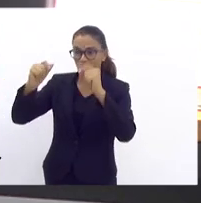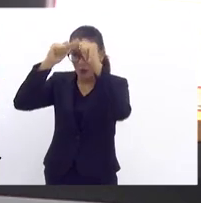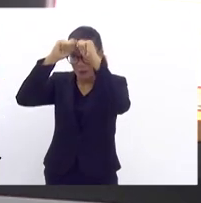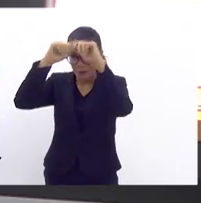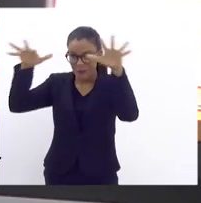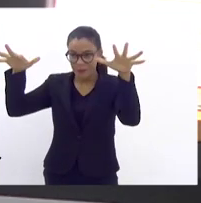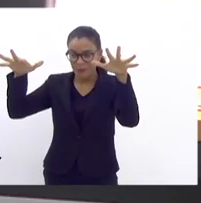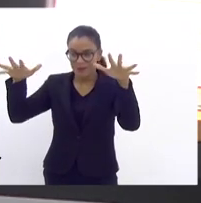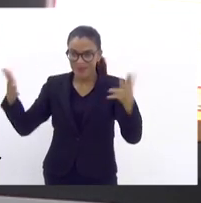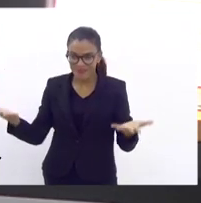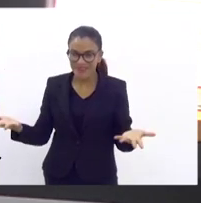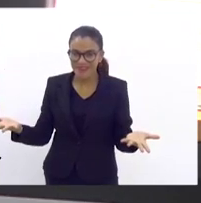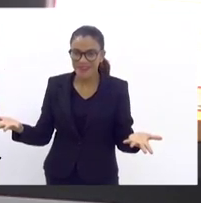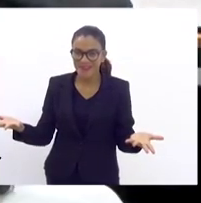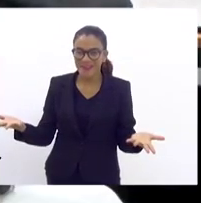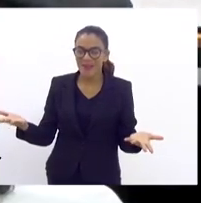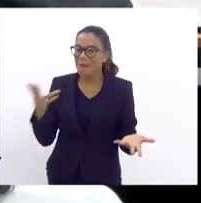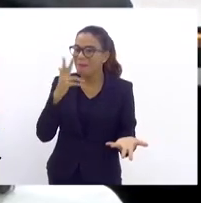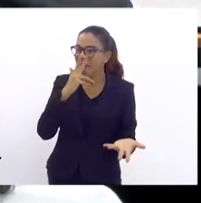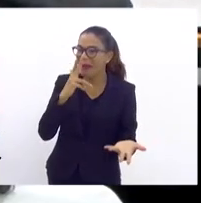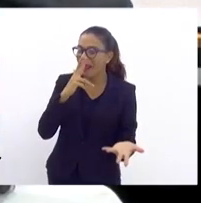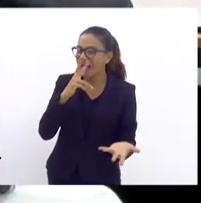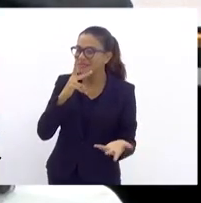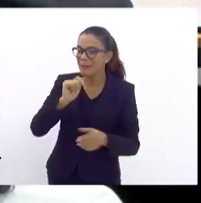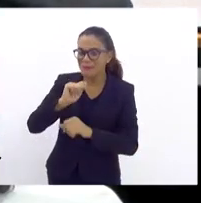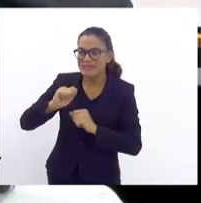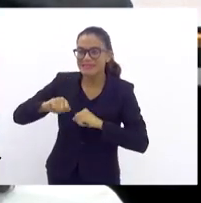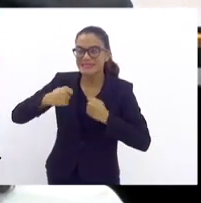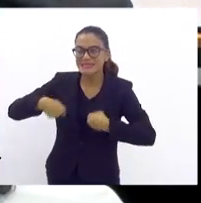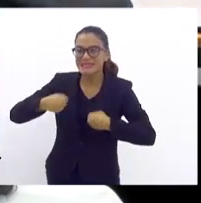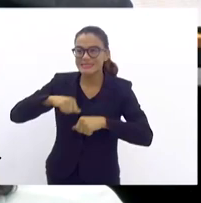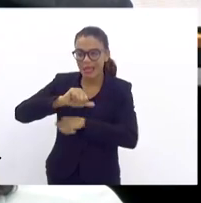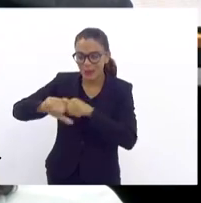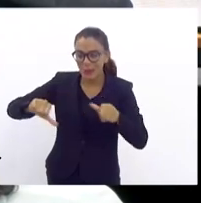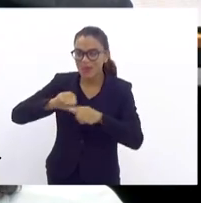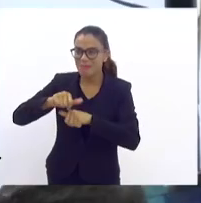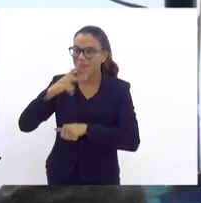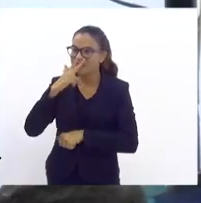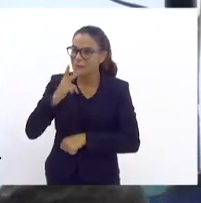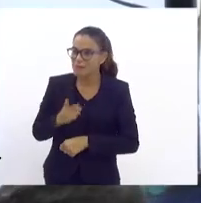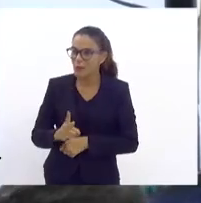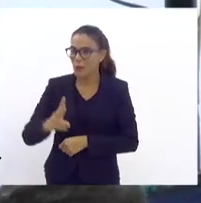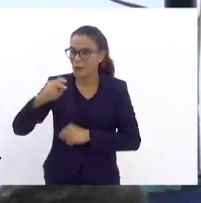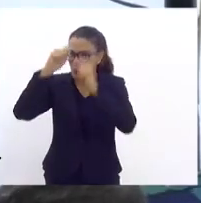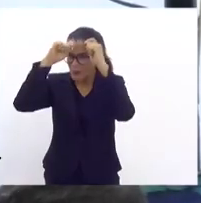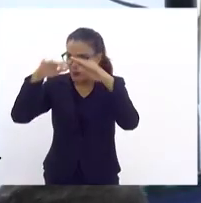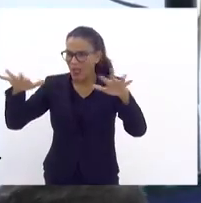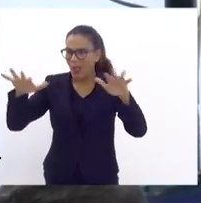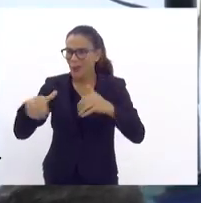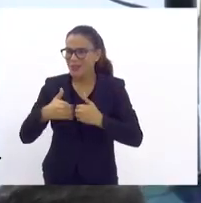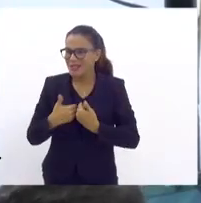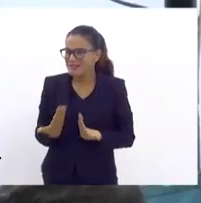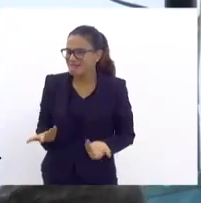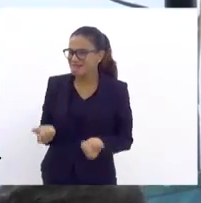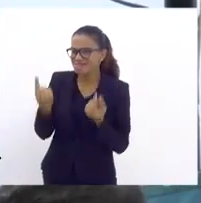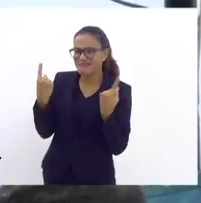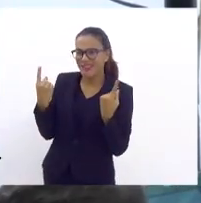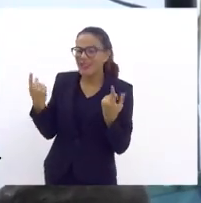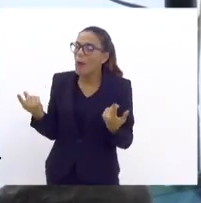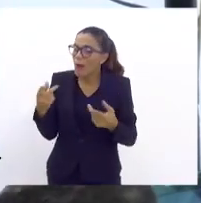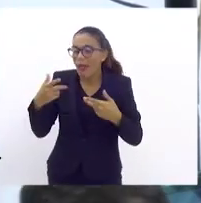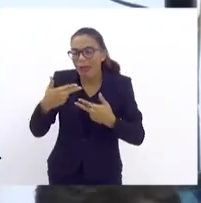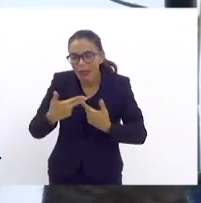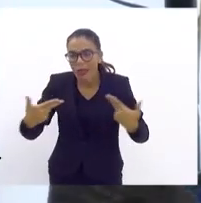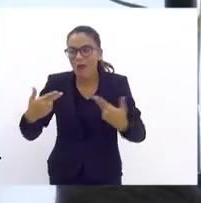Vou atualizar para ver realmente se ela ainda está né e não existe né então é algo que assim seria muito